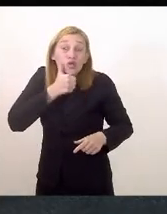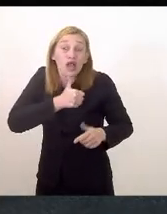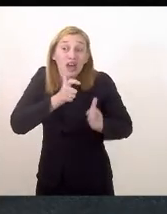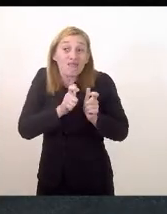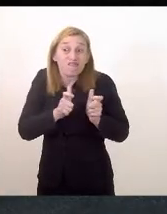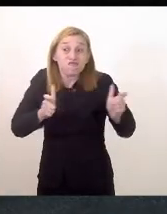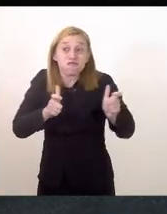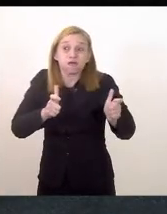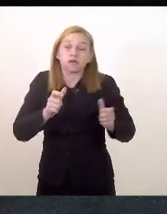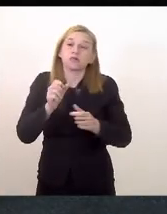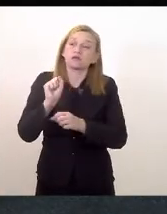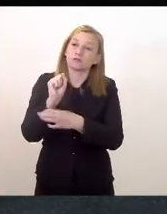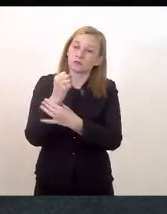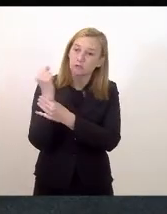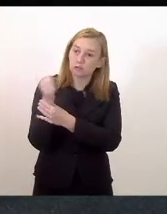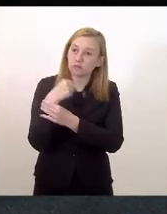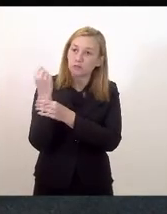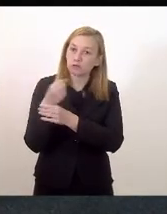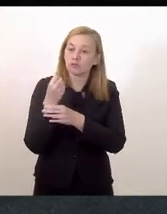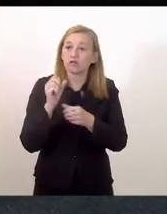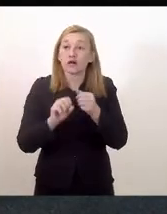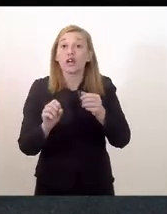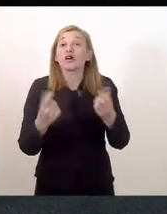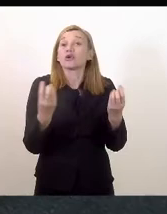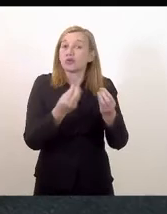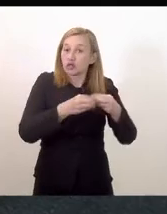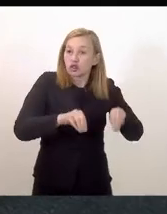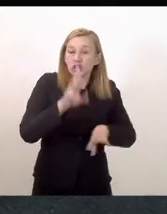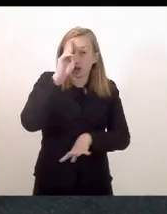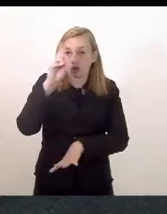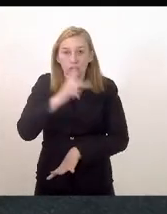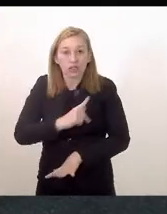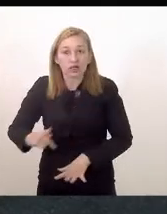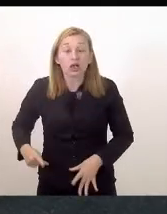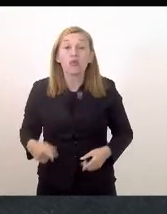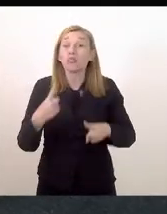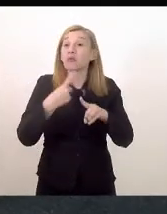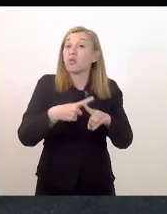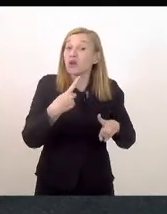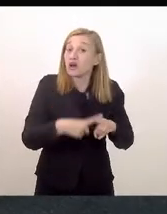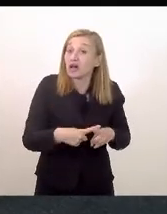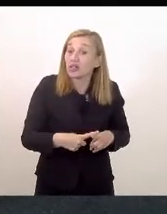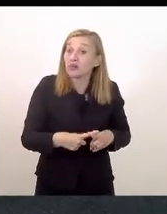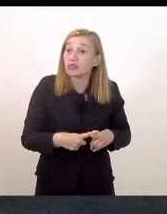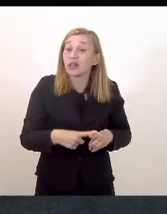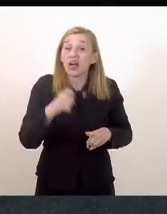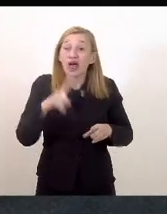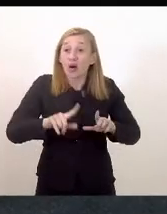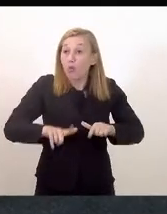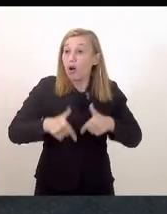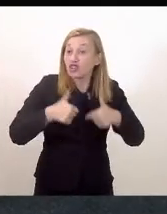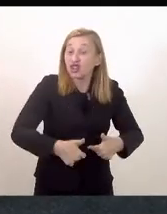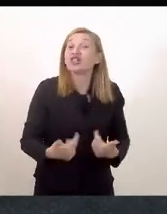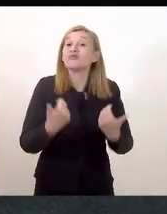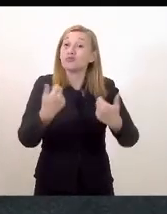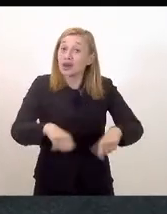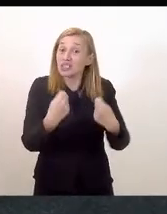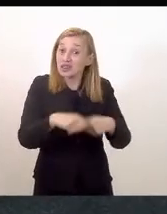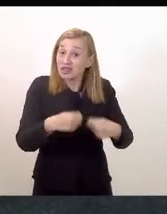essa fisioterapia. O que prejudica muito, senhor presidente, porque é um ato que é preciso